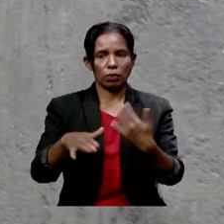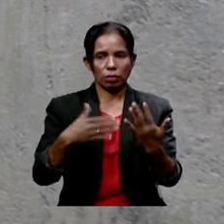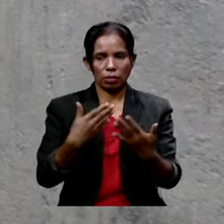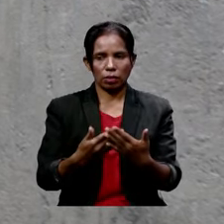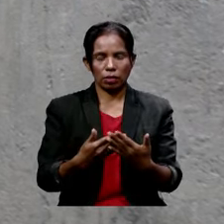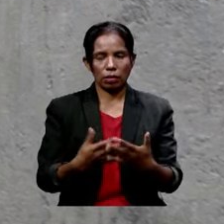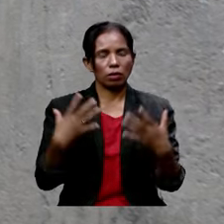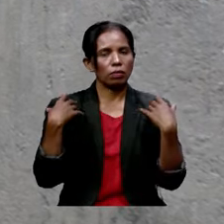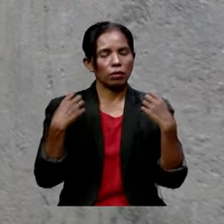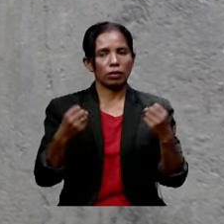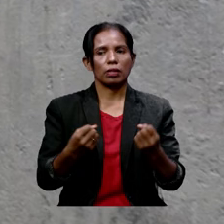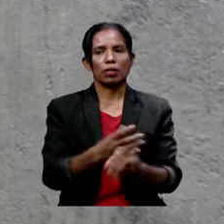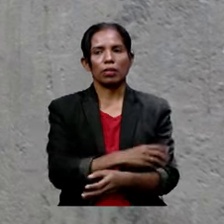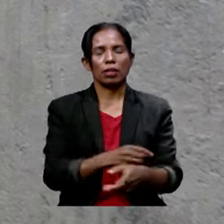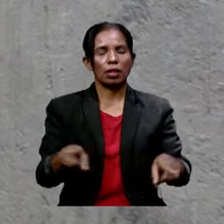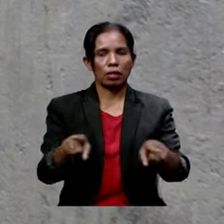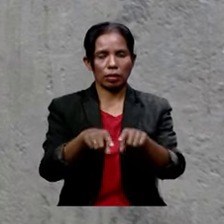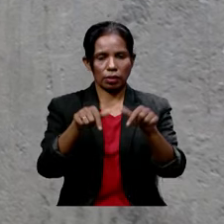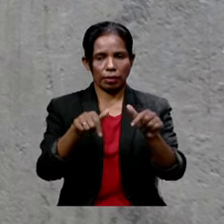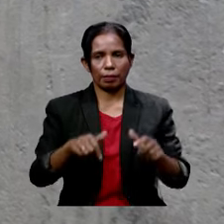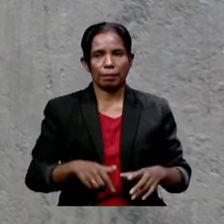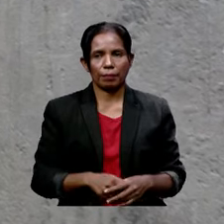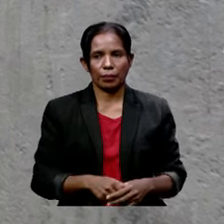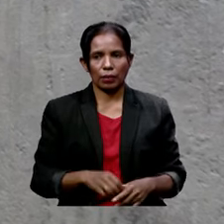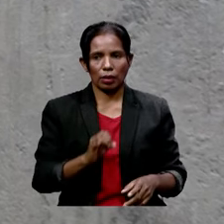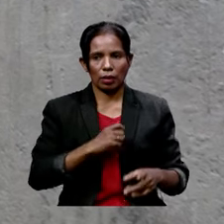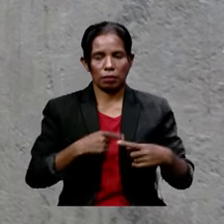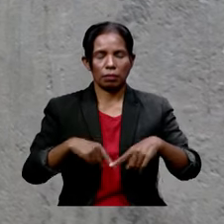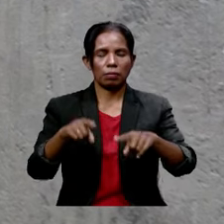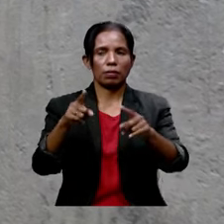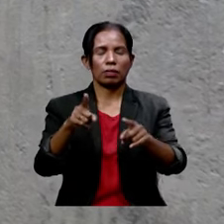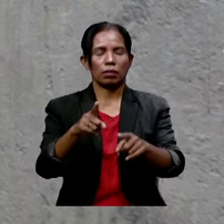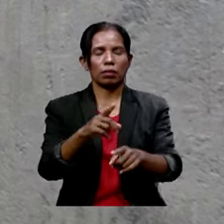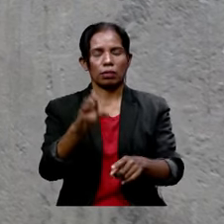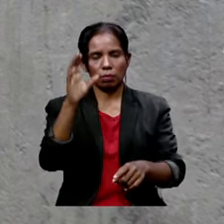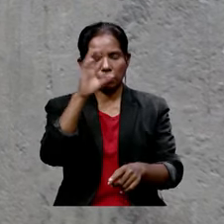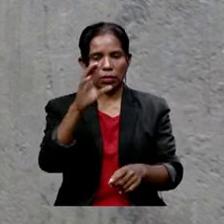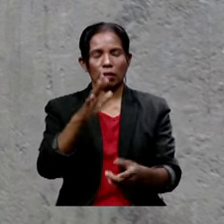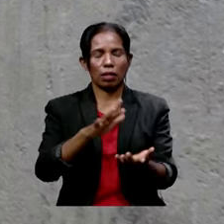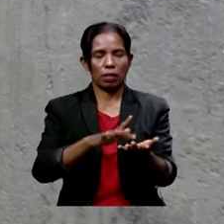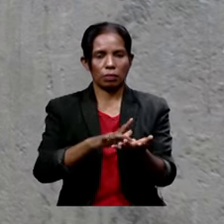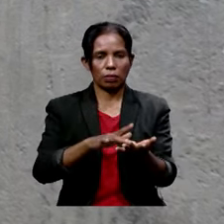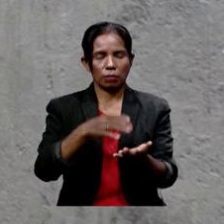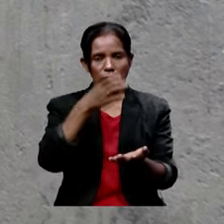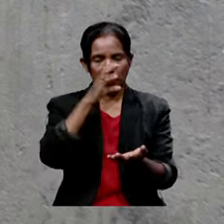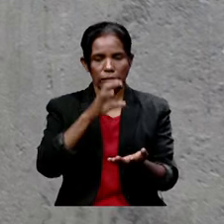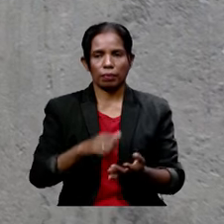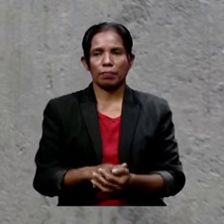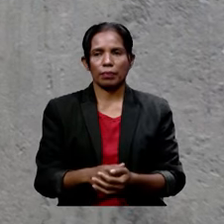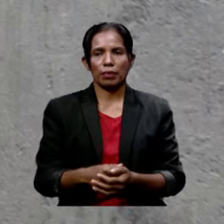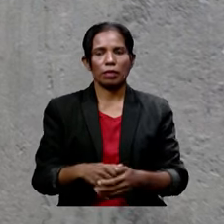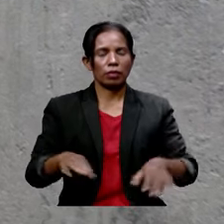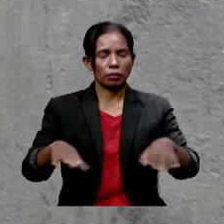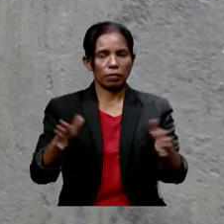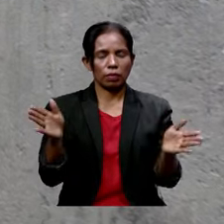mus force iya. Kau rayden ya mas tu ne. Aku ada farmasi bawa buka muruk bawa kau di kurti bu. Sirah sukit deh